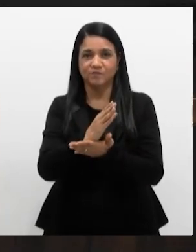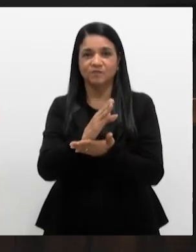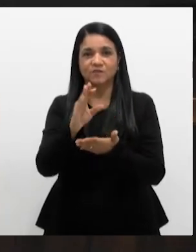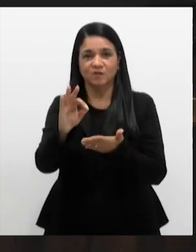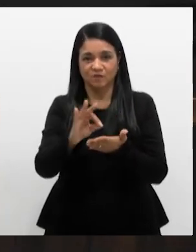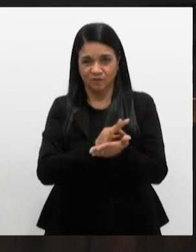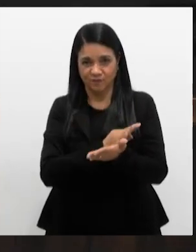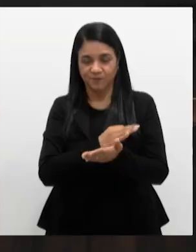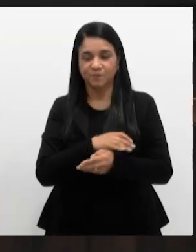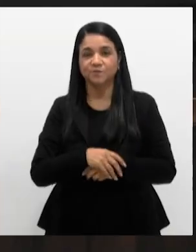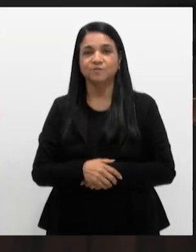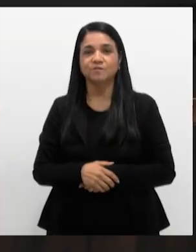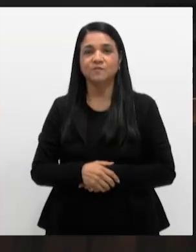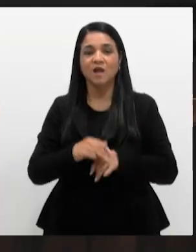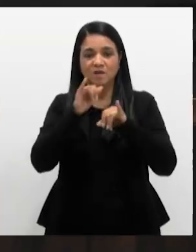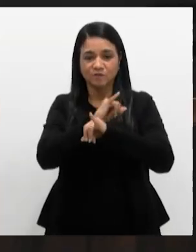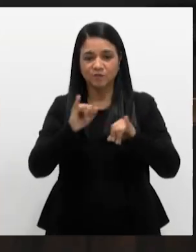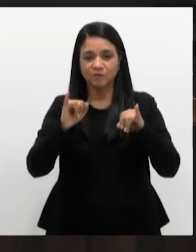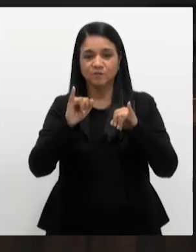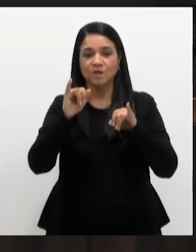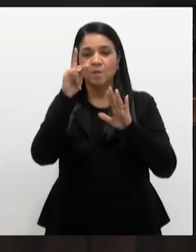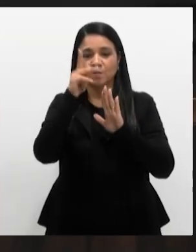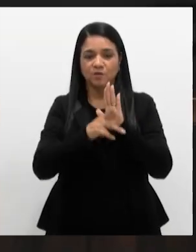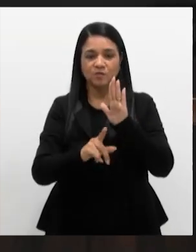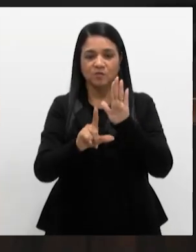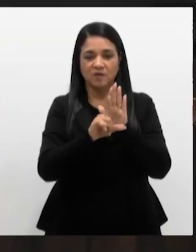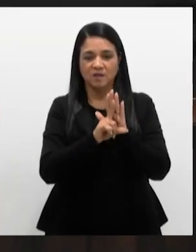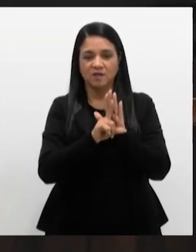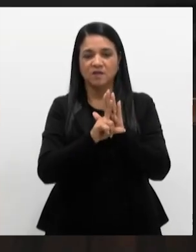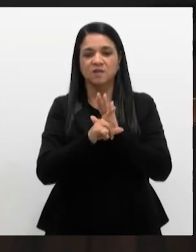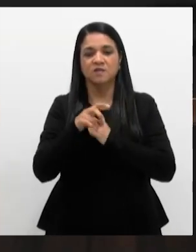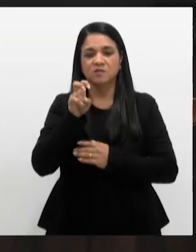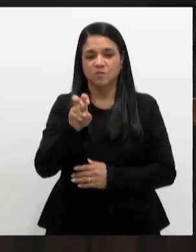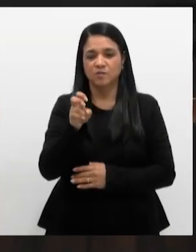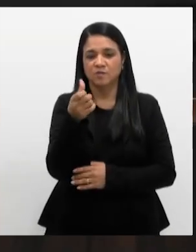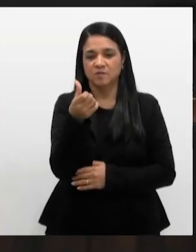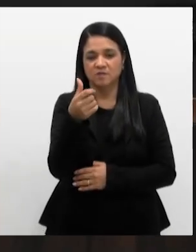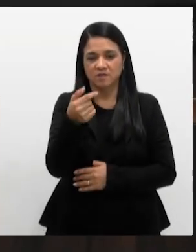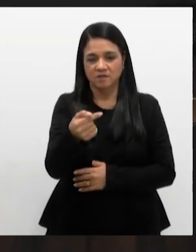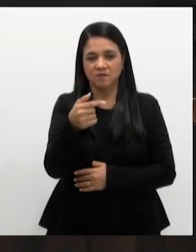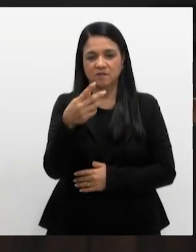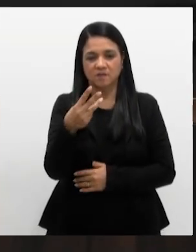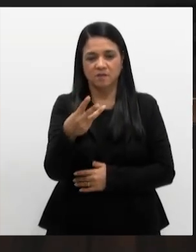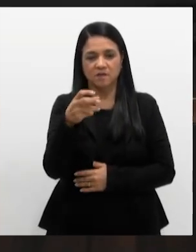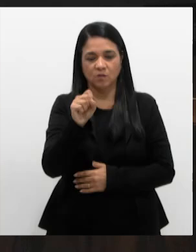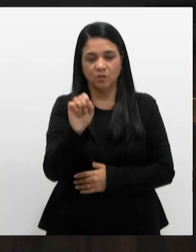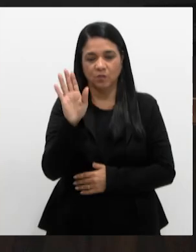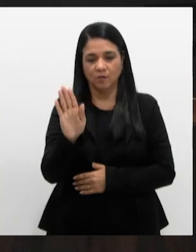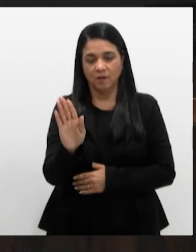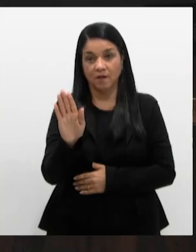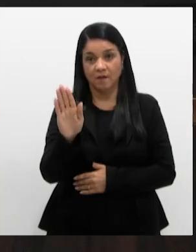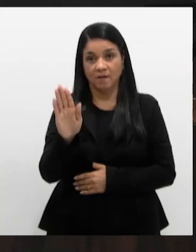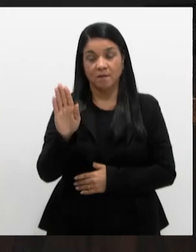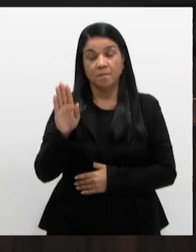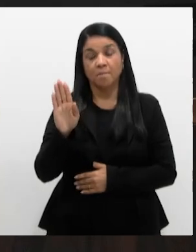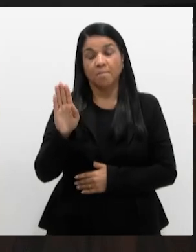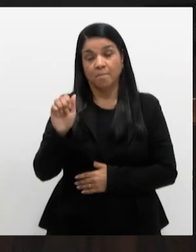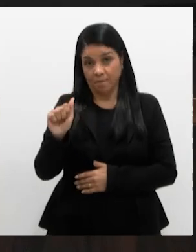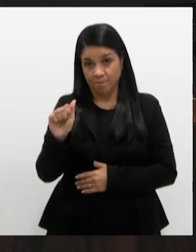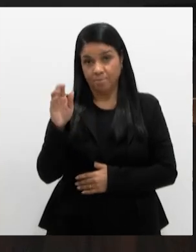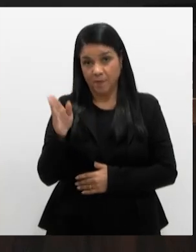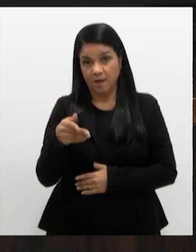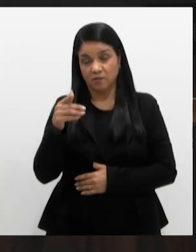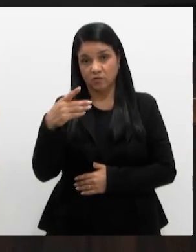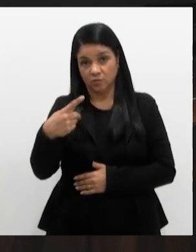vai autógrafo. Anuncio o projeto de lei número 5.738-A de 2022, de autoria